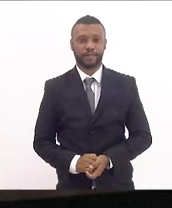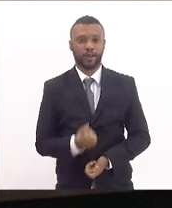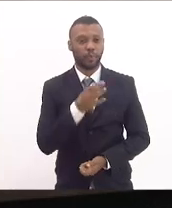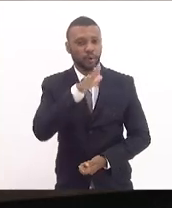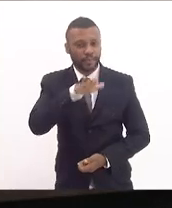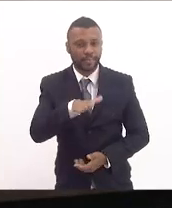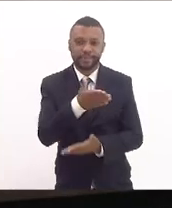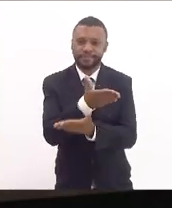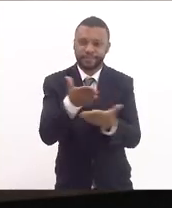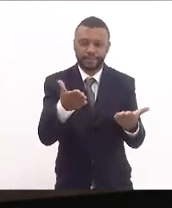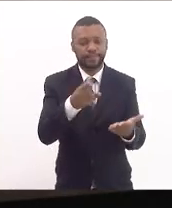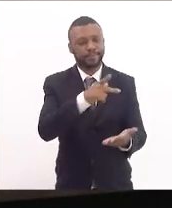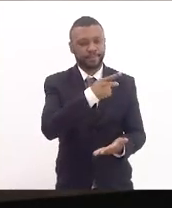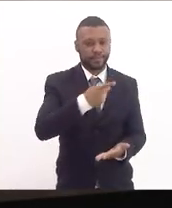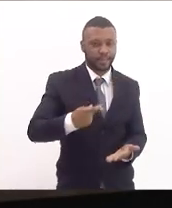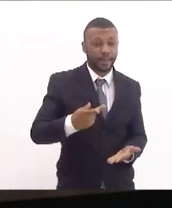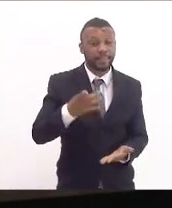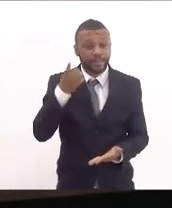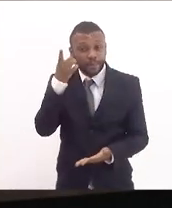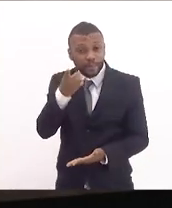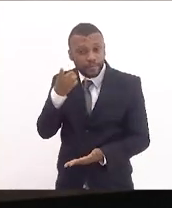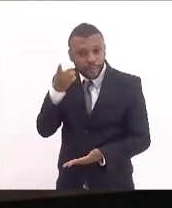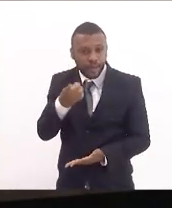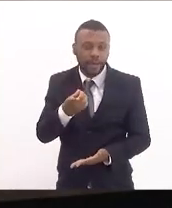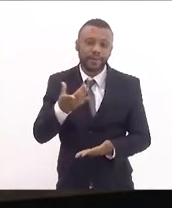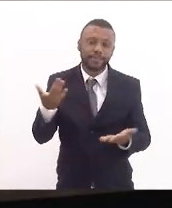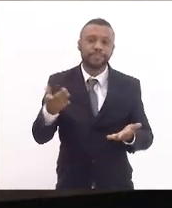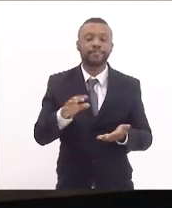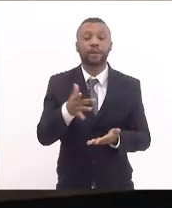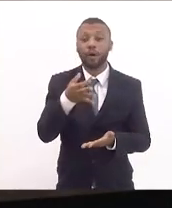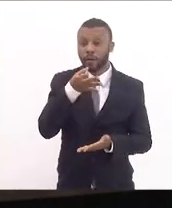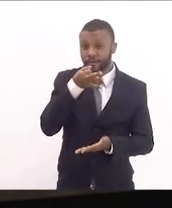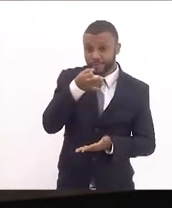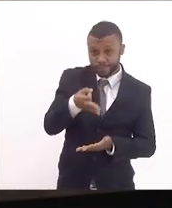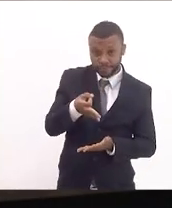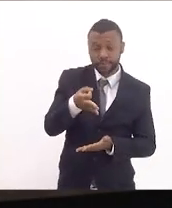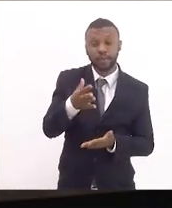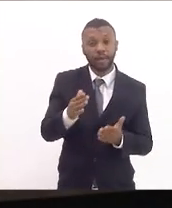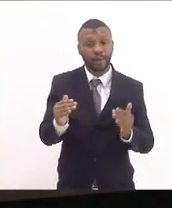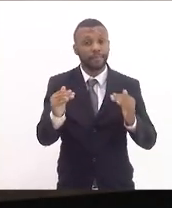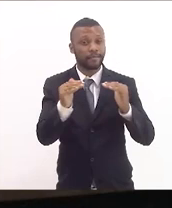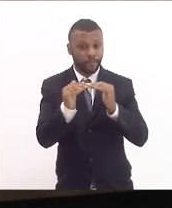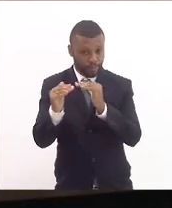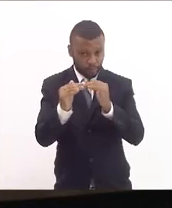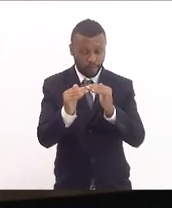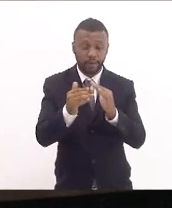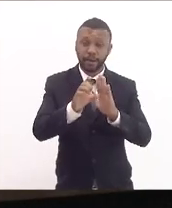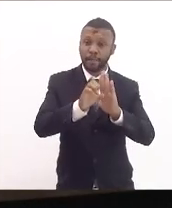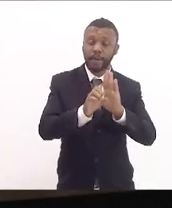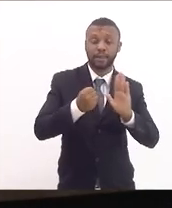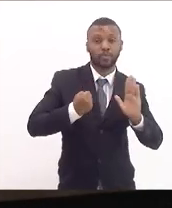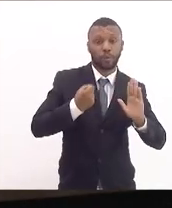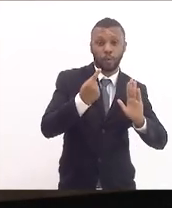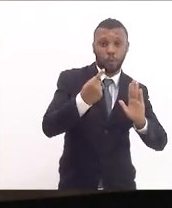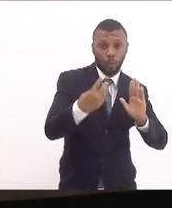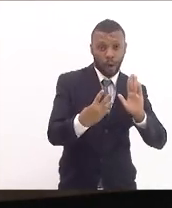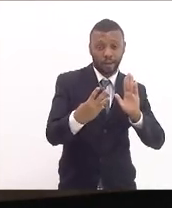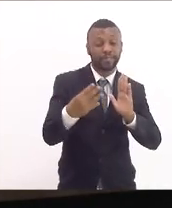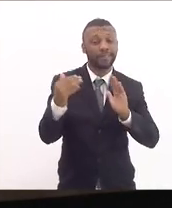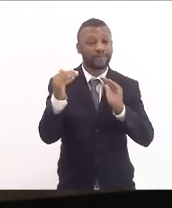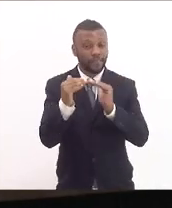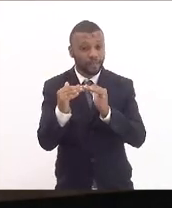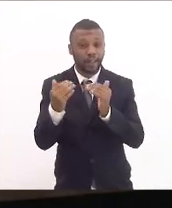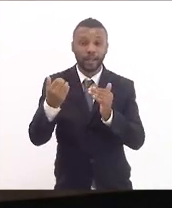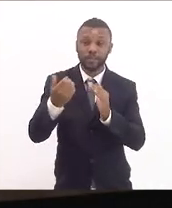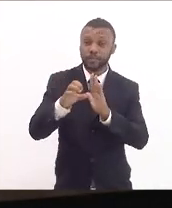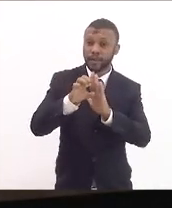senhores deputados e Deputados o parecer é favorável à emenda azul e quatro favorável com subemendas emendas